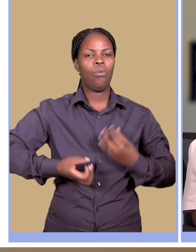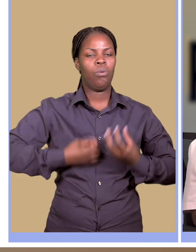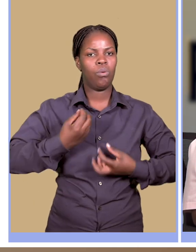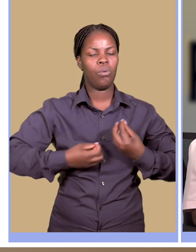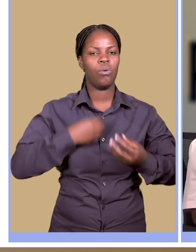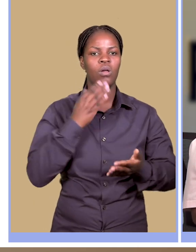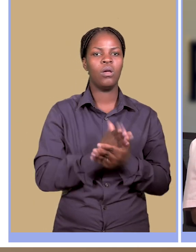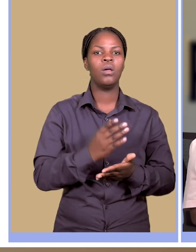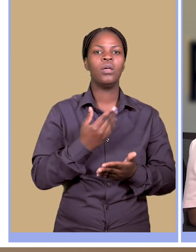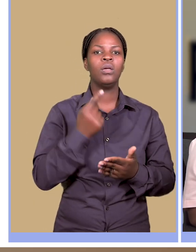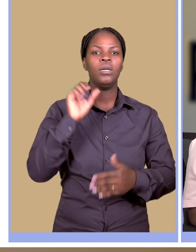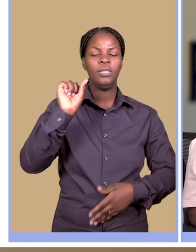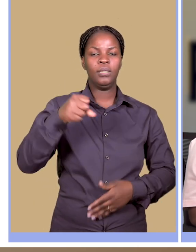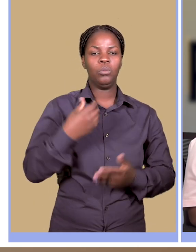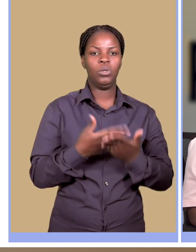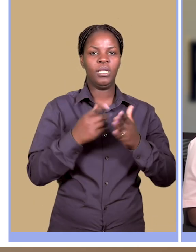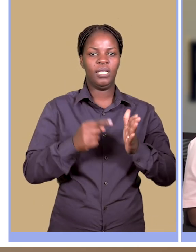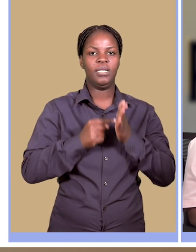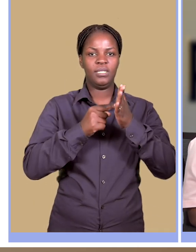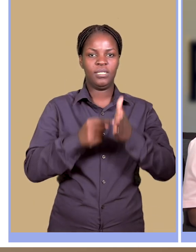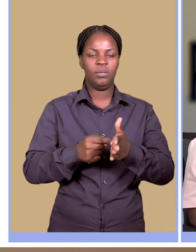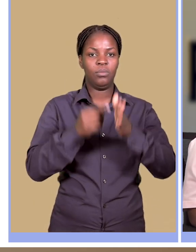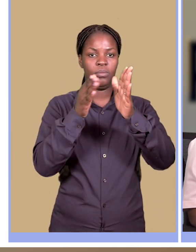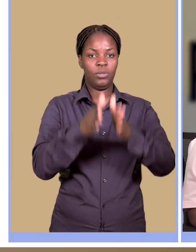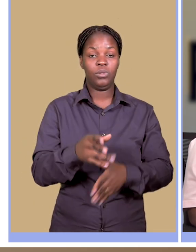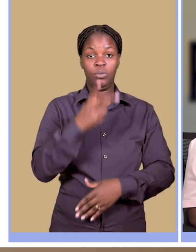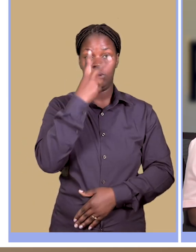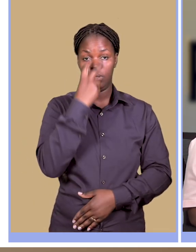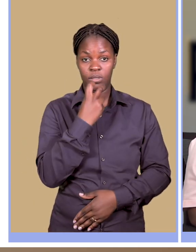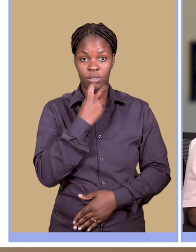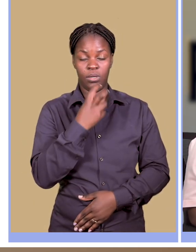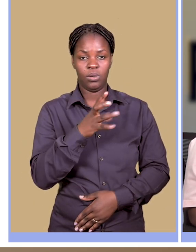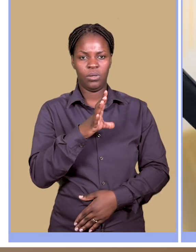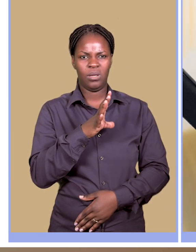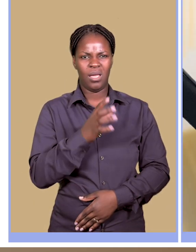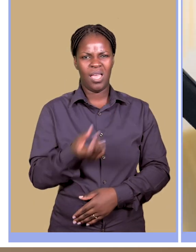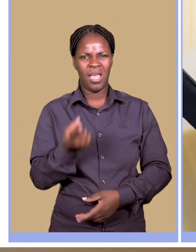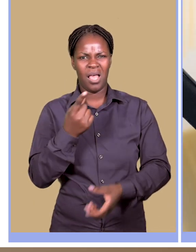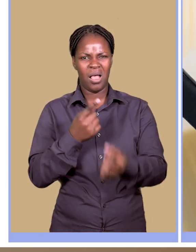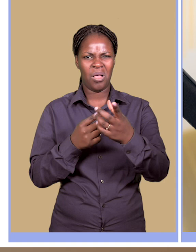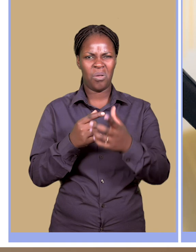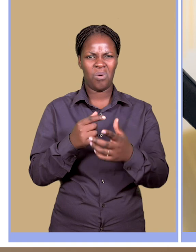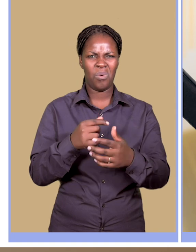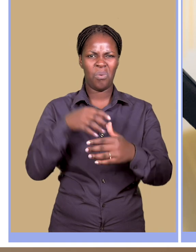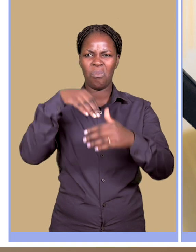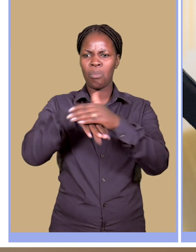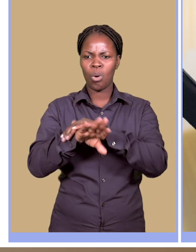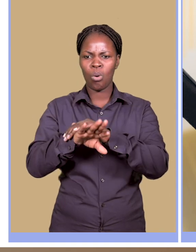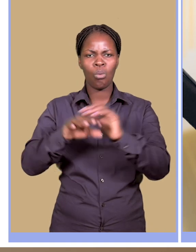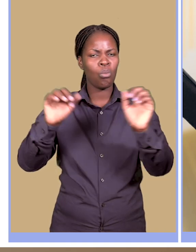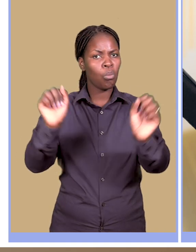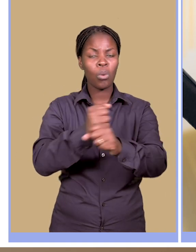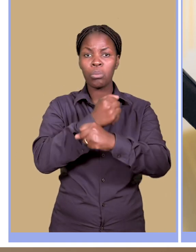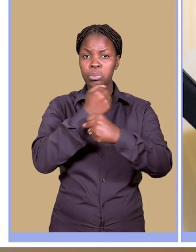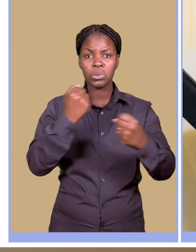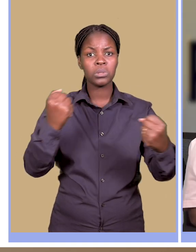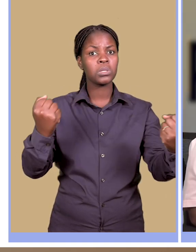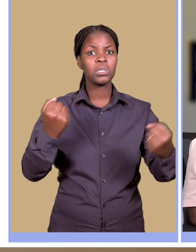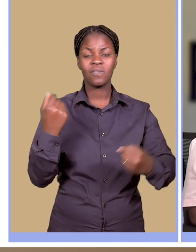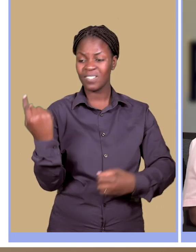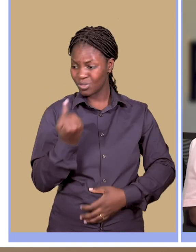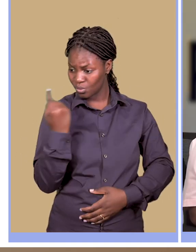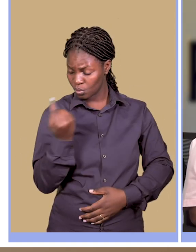certeza, porque vamos olhar pessoa com deficiência visual, por exemplo. Em certos bancos, se calhar não todos, não é possível abrir uma